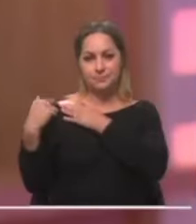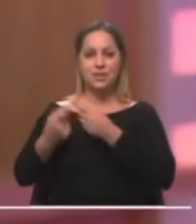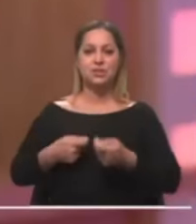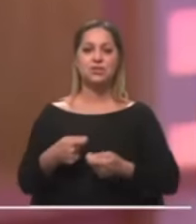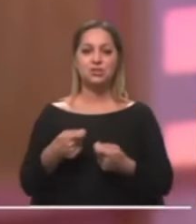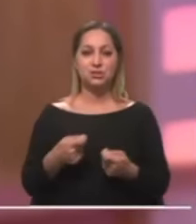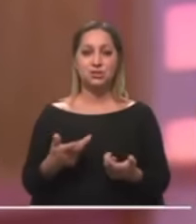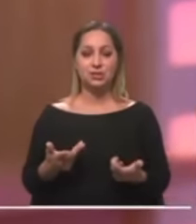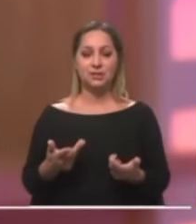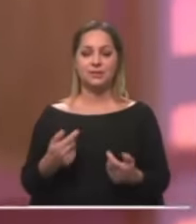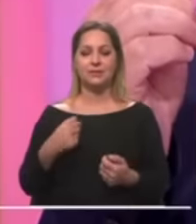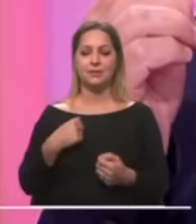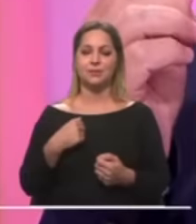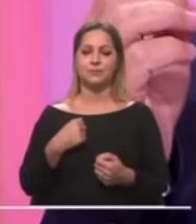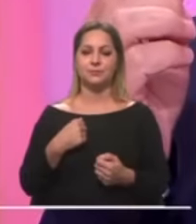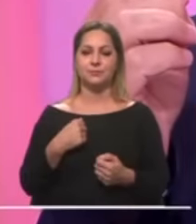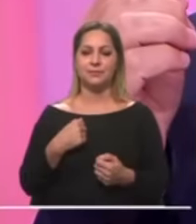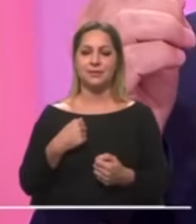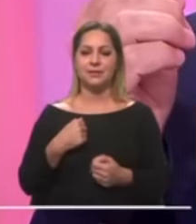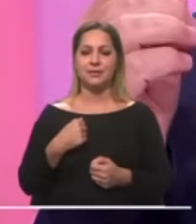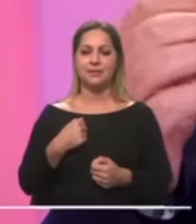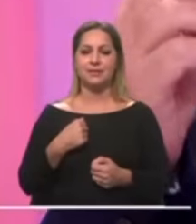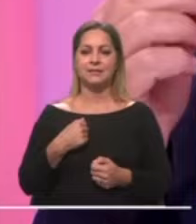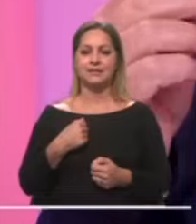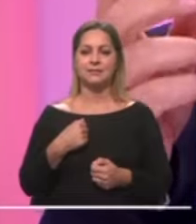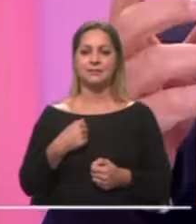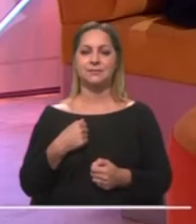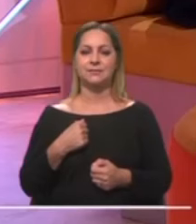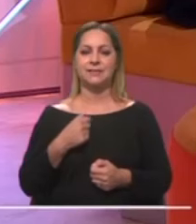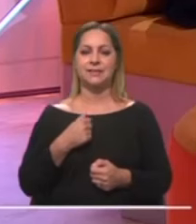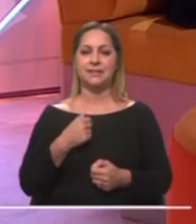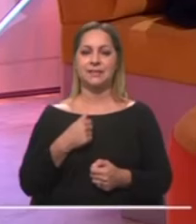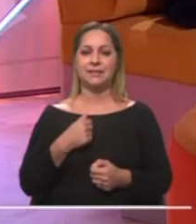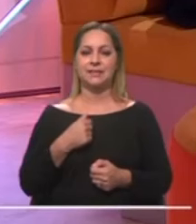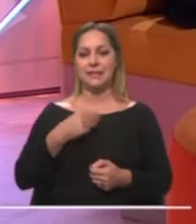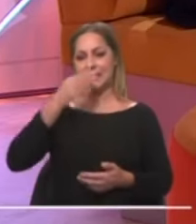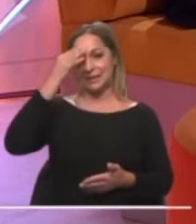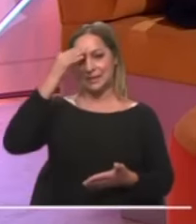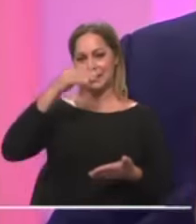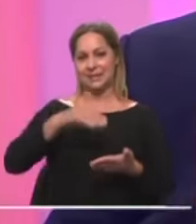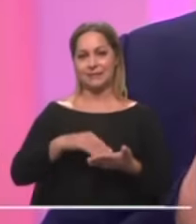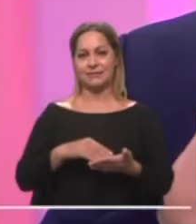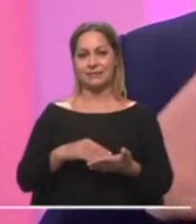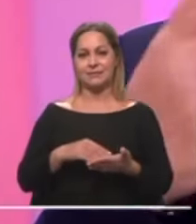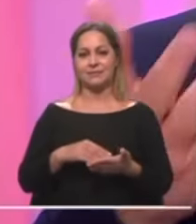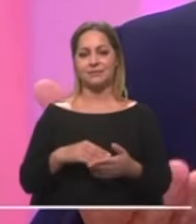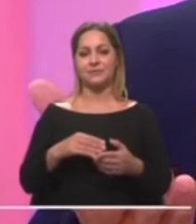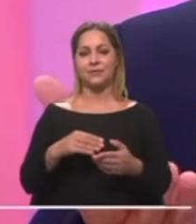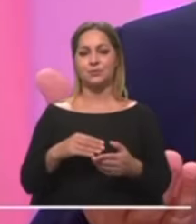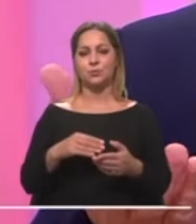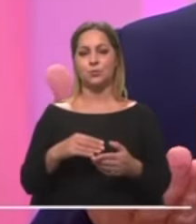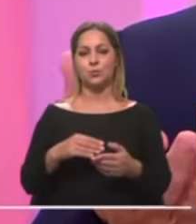contrato que apareça e então eu dou uma de de Mr replay não é E então faço invento Tom replay qual Tom replay invento